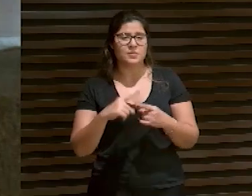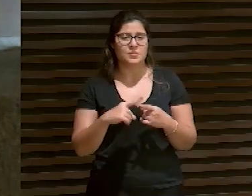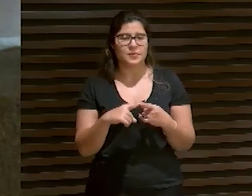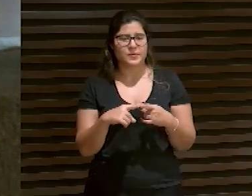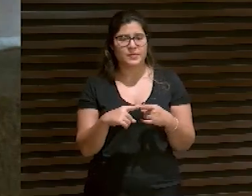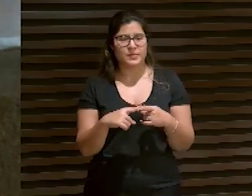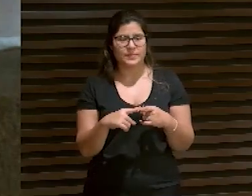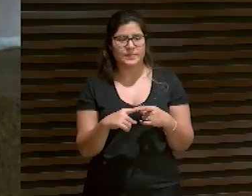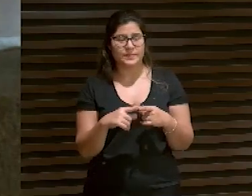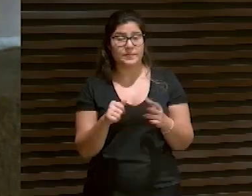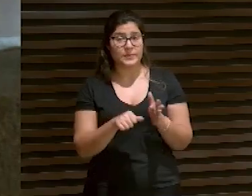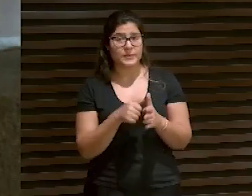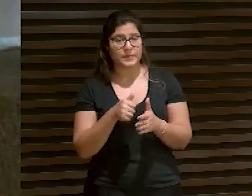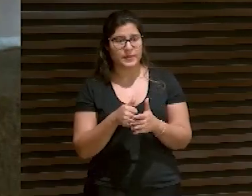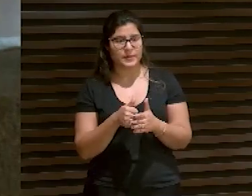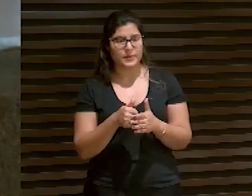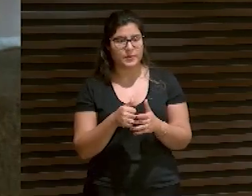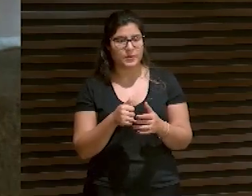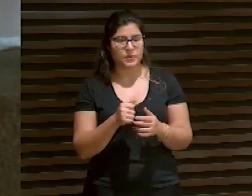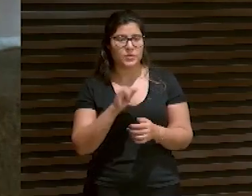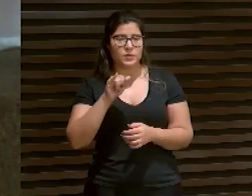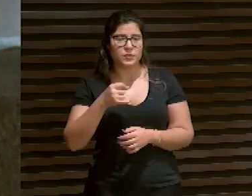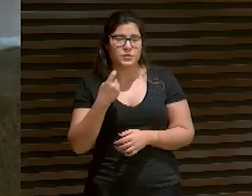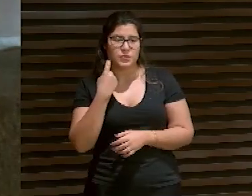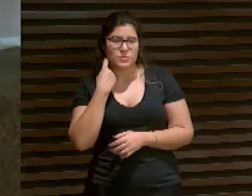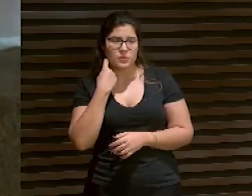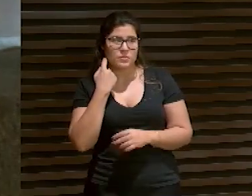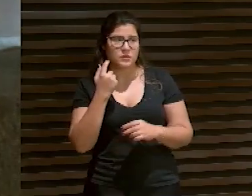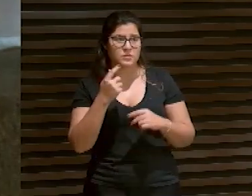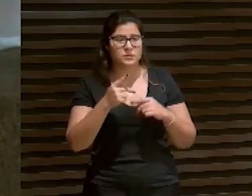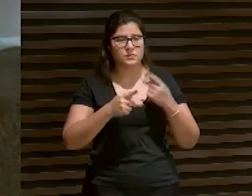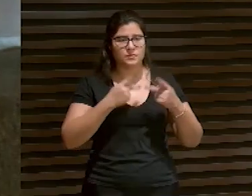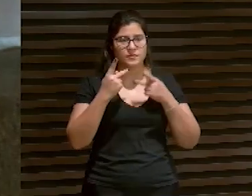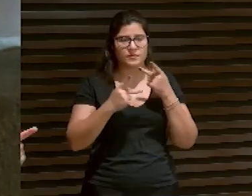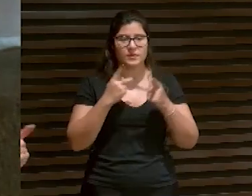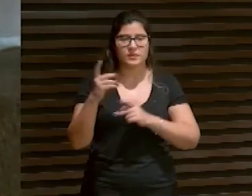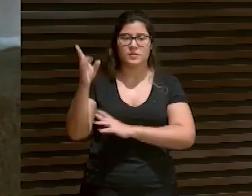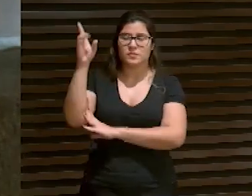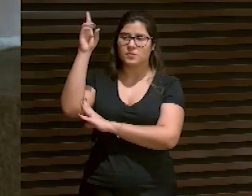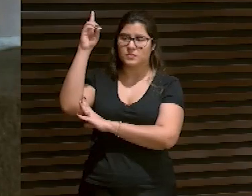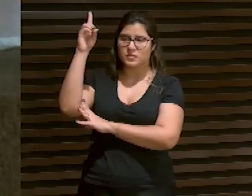porque, primeiro, Jonas ele estava conversando com Deus,